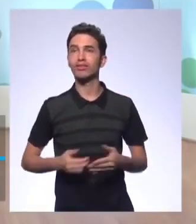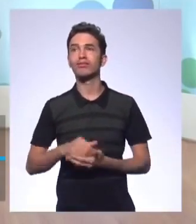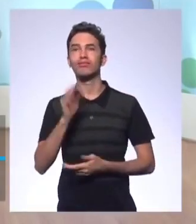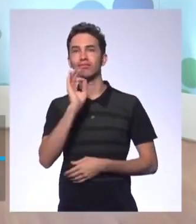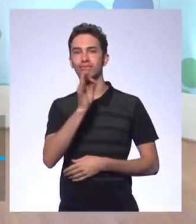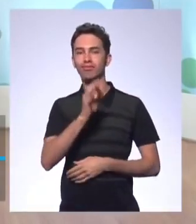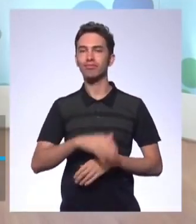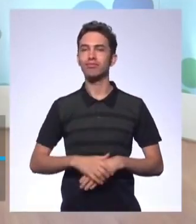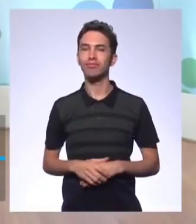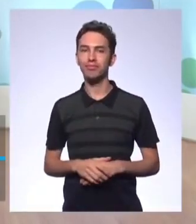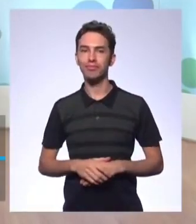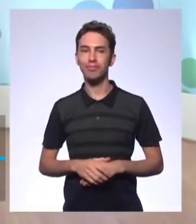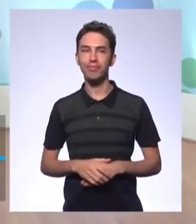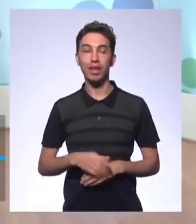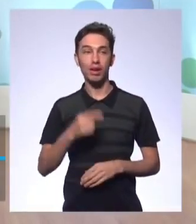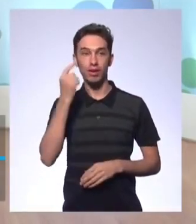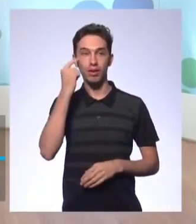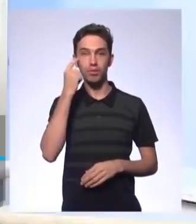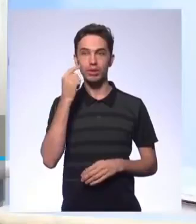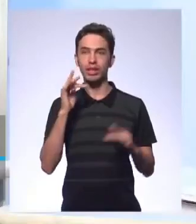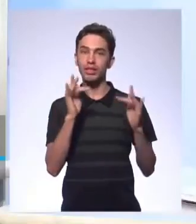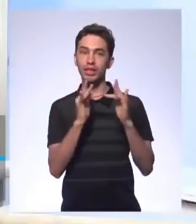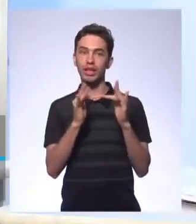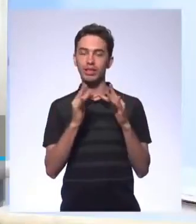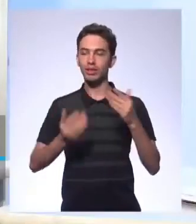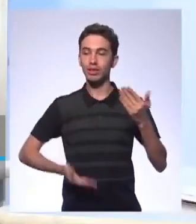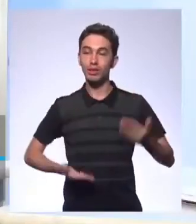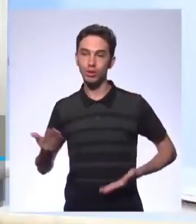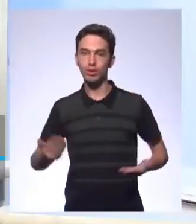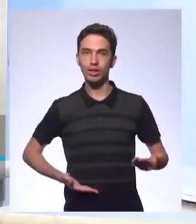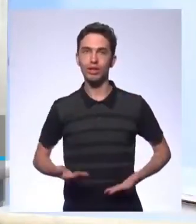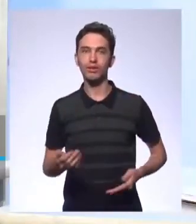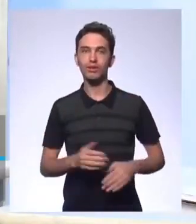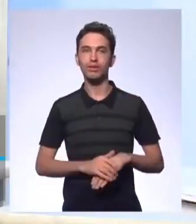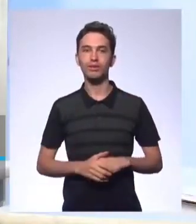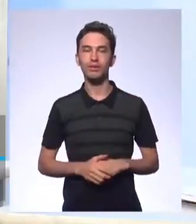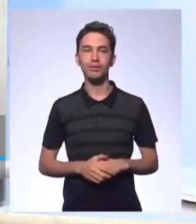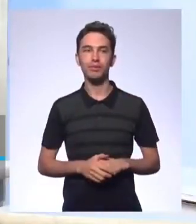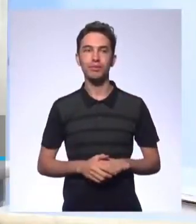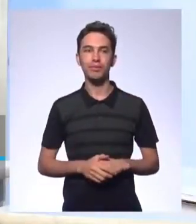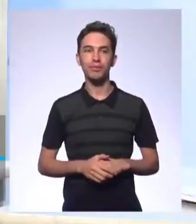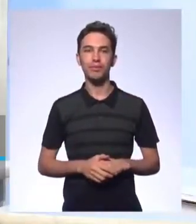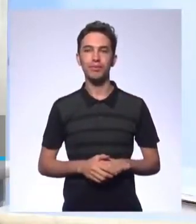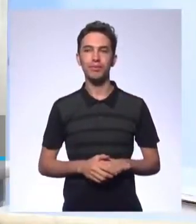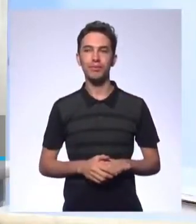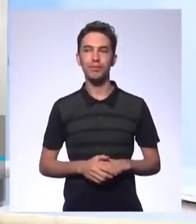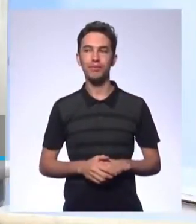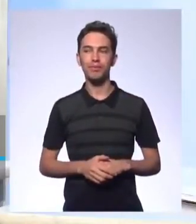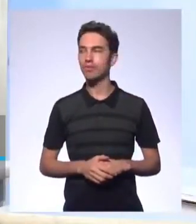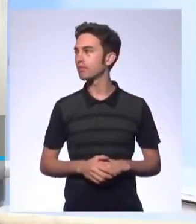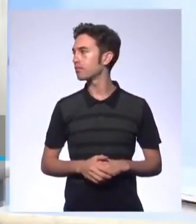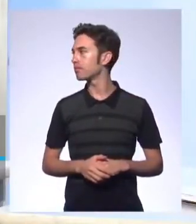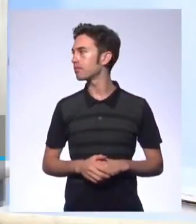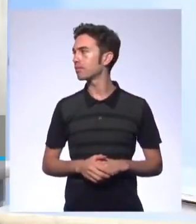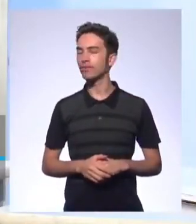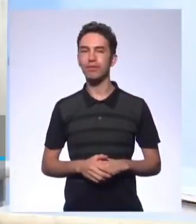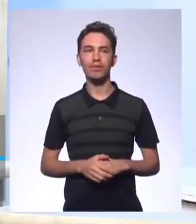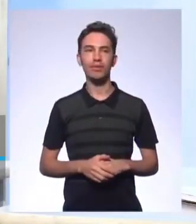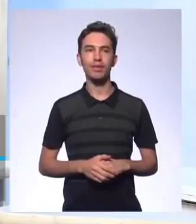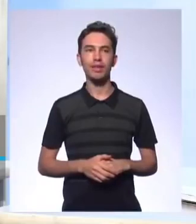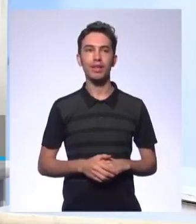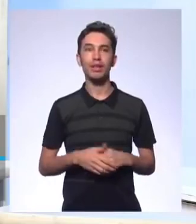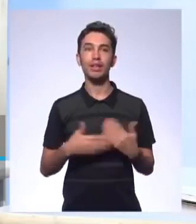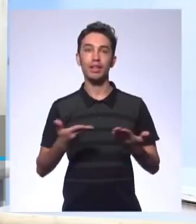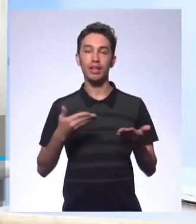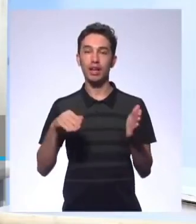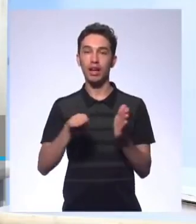bem. Então, agora vamos pensar aí essa relação com os servos. Até aqui, nós falamos sobre a relação de